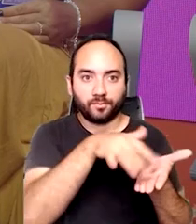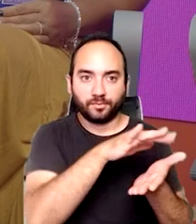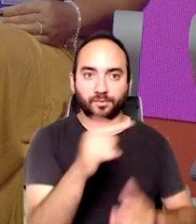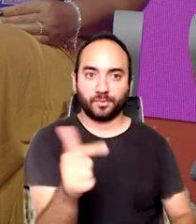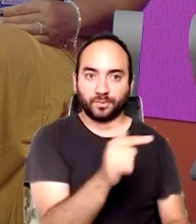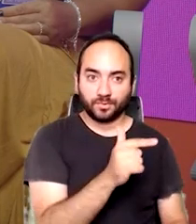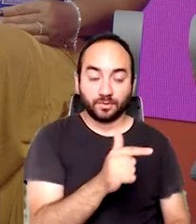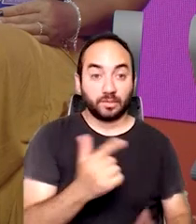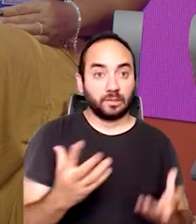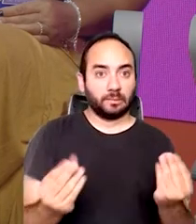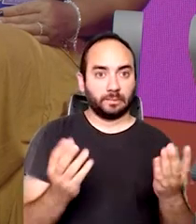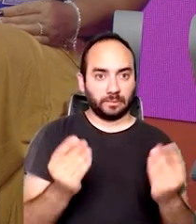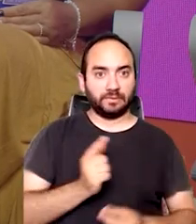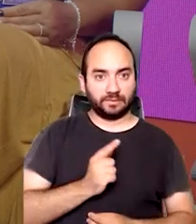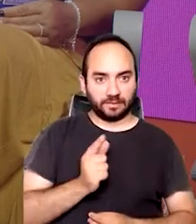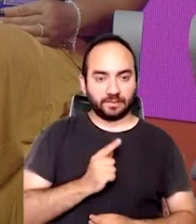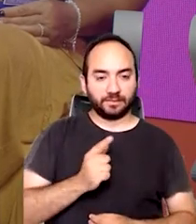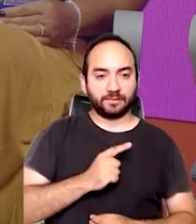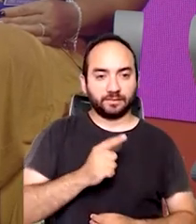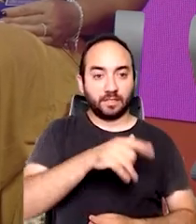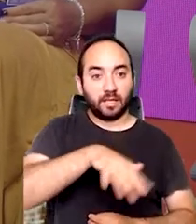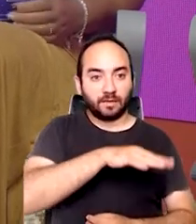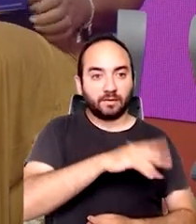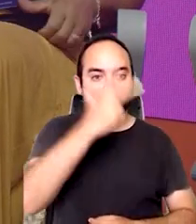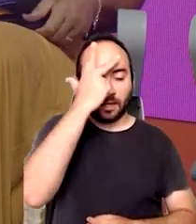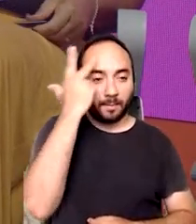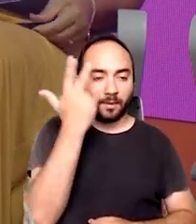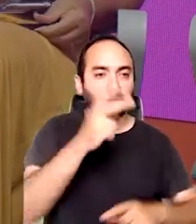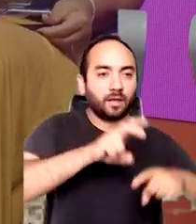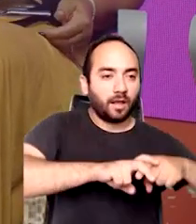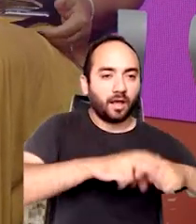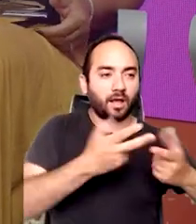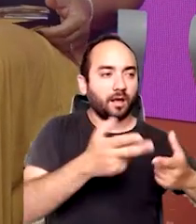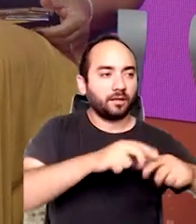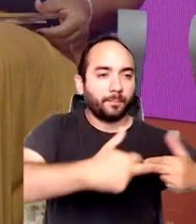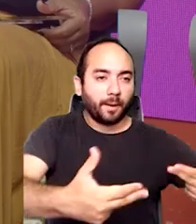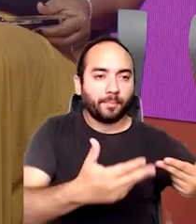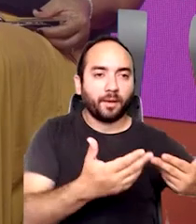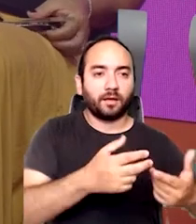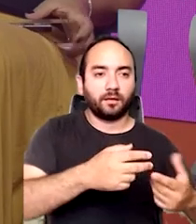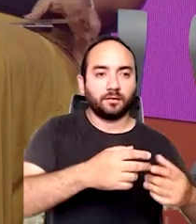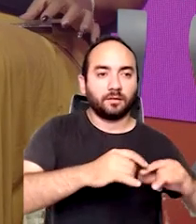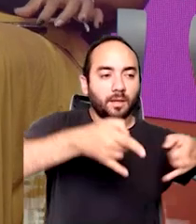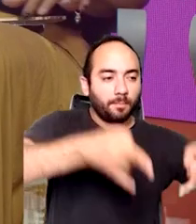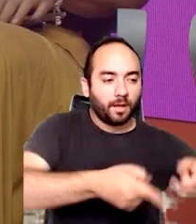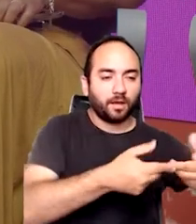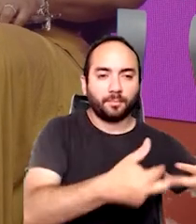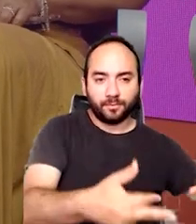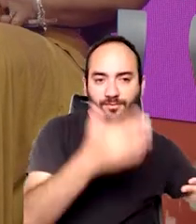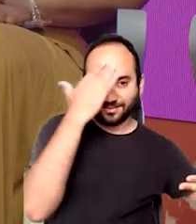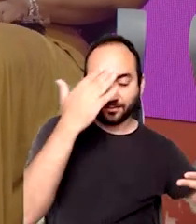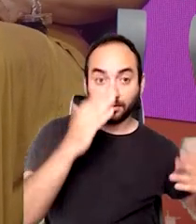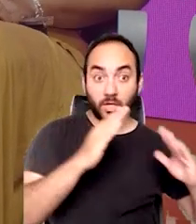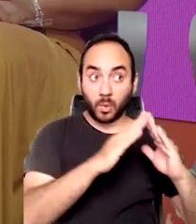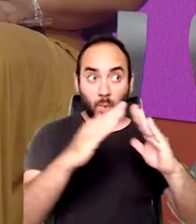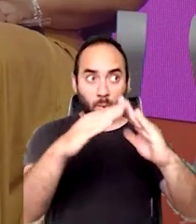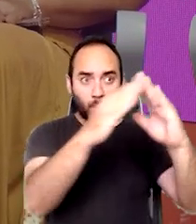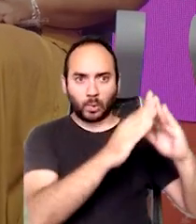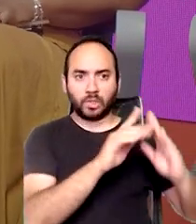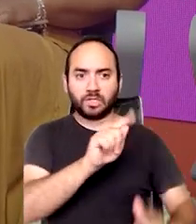identificação de demanda que tinha um volume muito grande de móveis lá em Jaú que as pessoas descartavam né Jaú é uma cidade que tem uns casarões